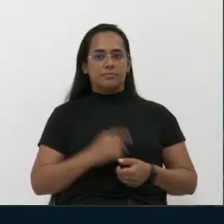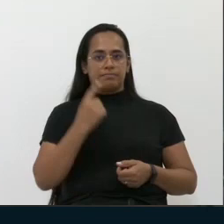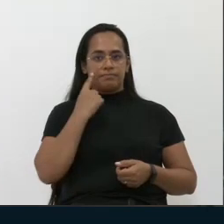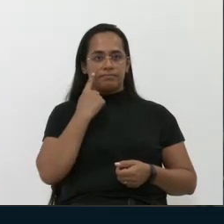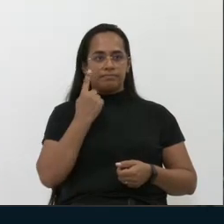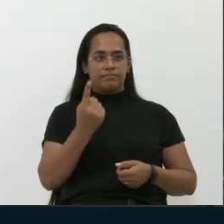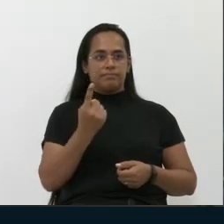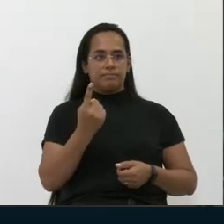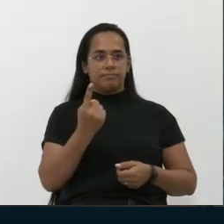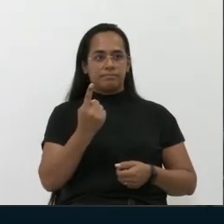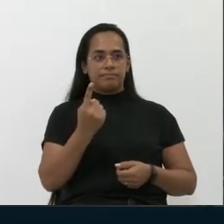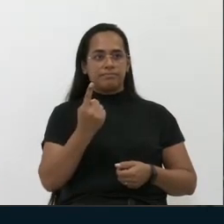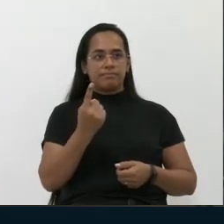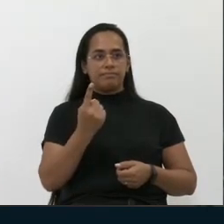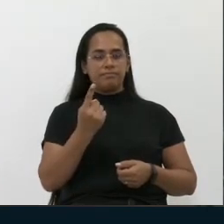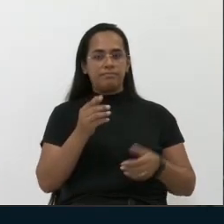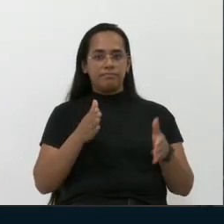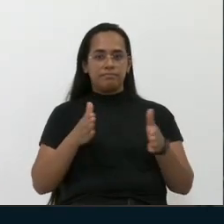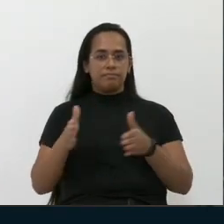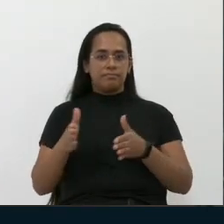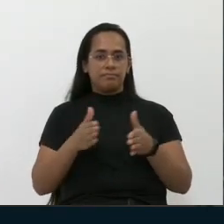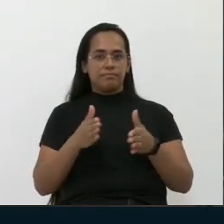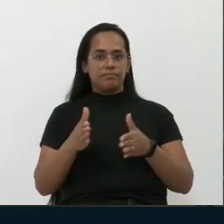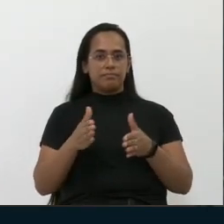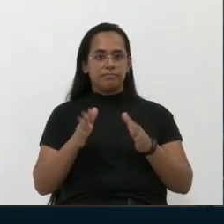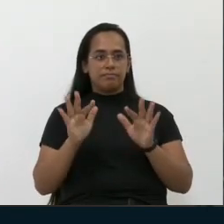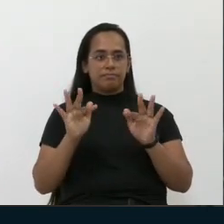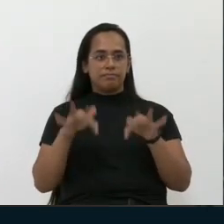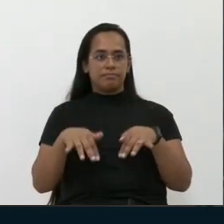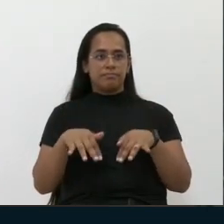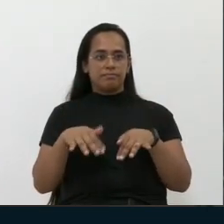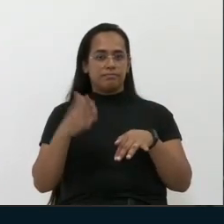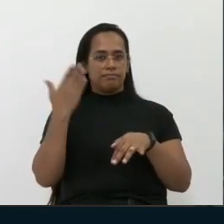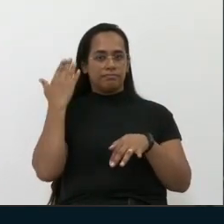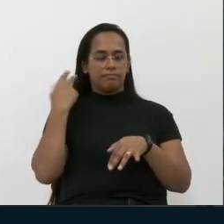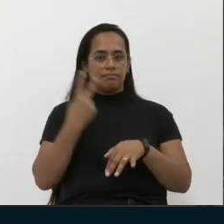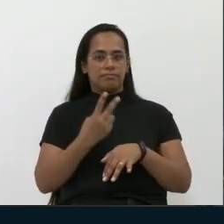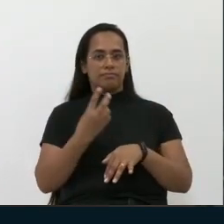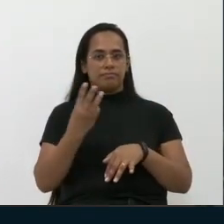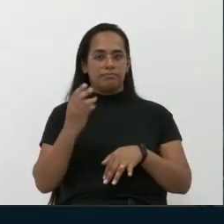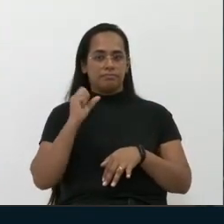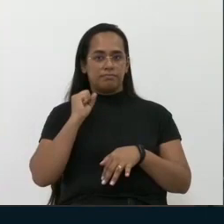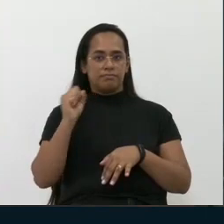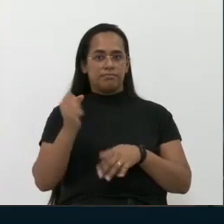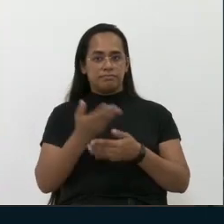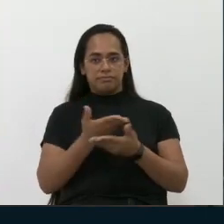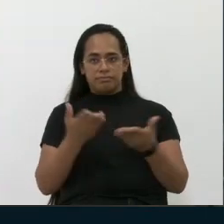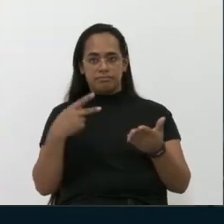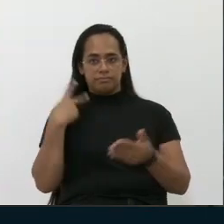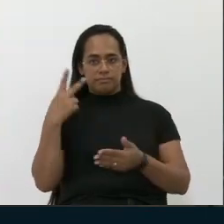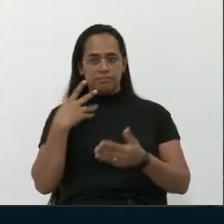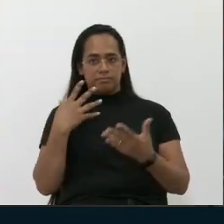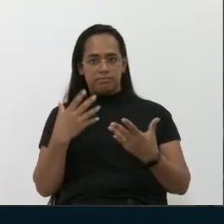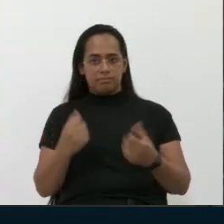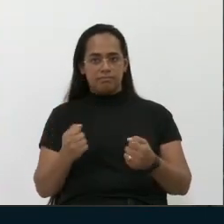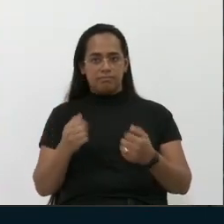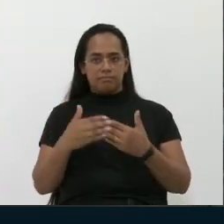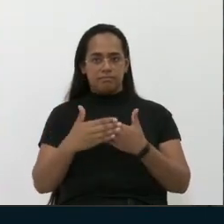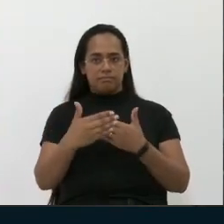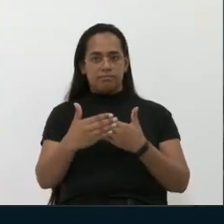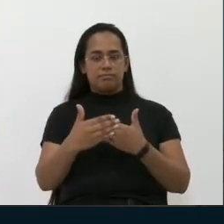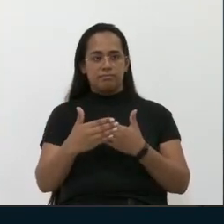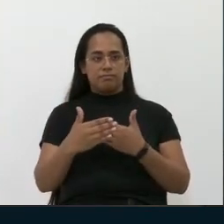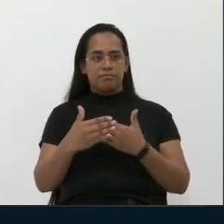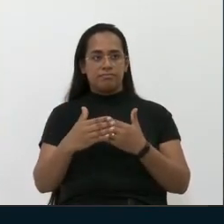21ª o término do prazo ocorrido em 23 de abril para os senhores vereadores aderirem à Frente Parlamentar